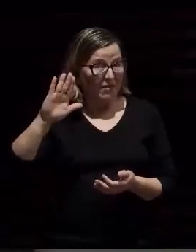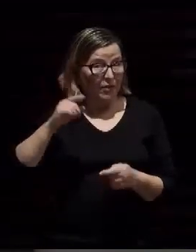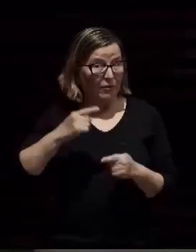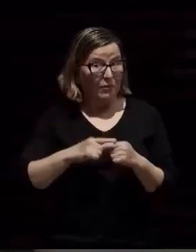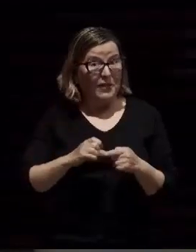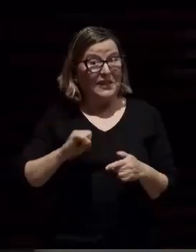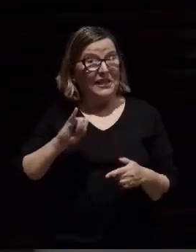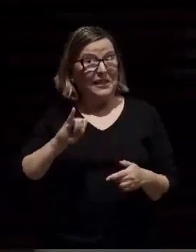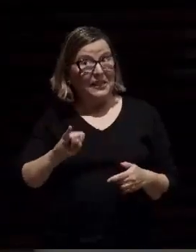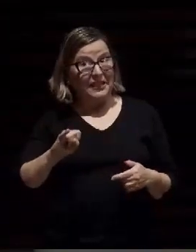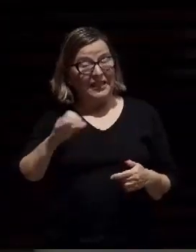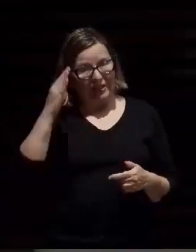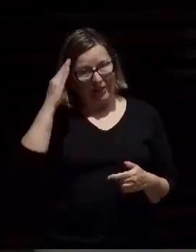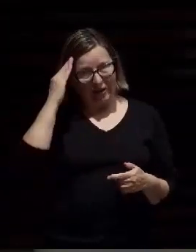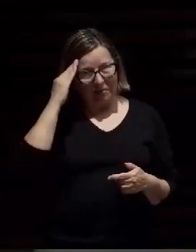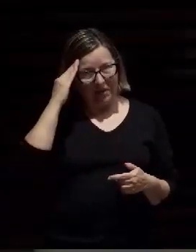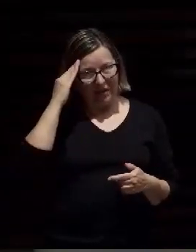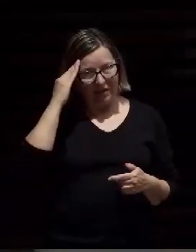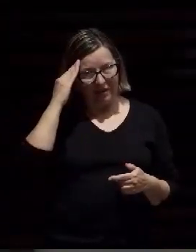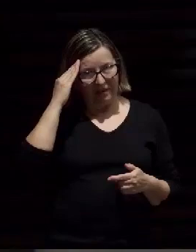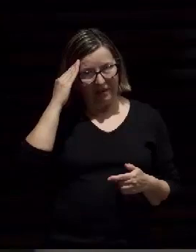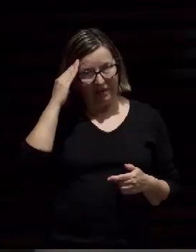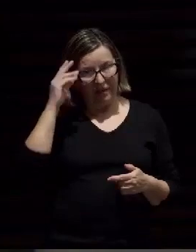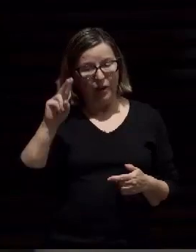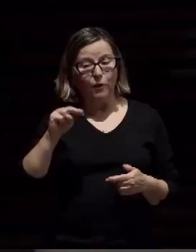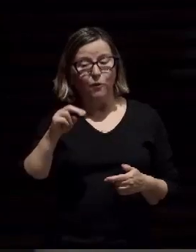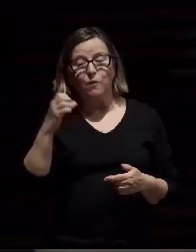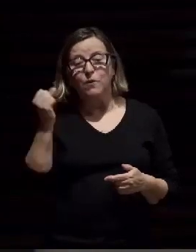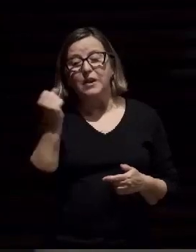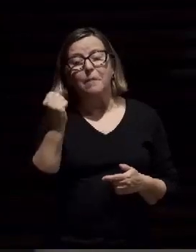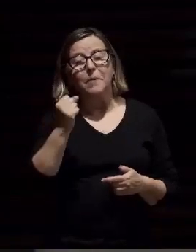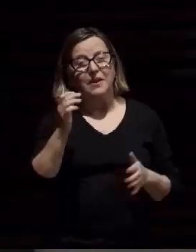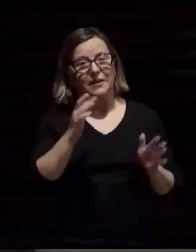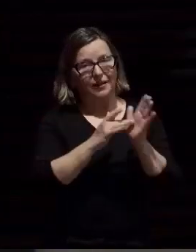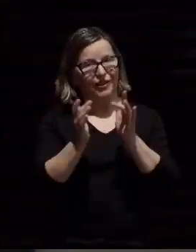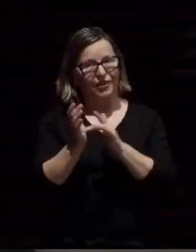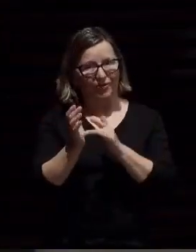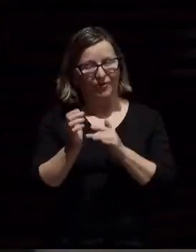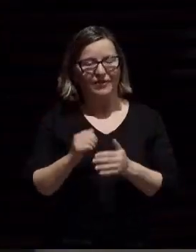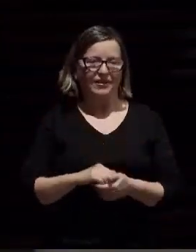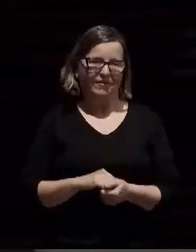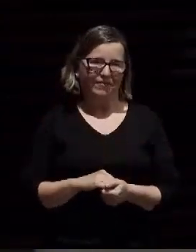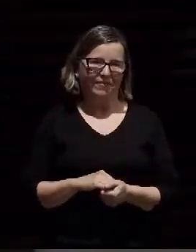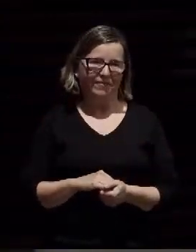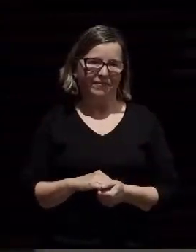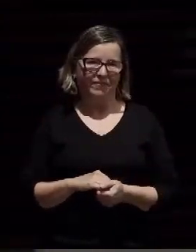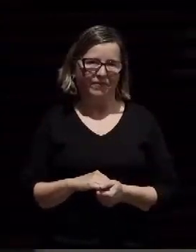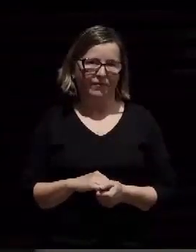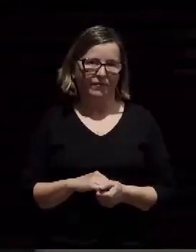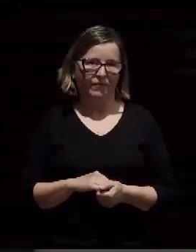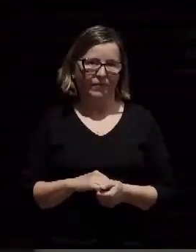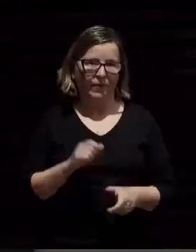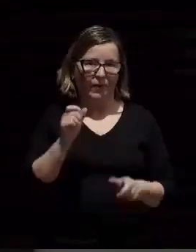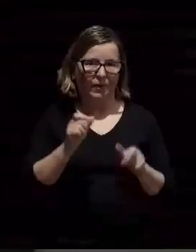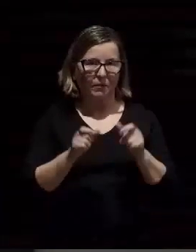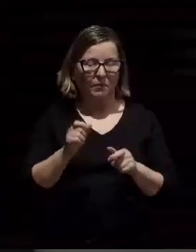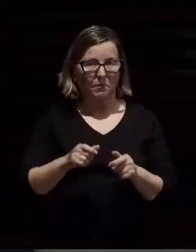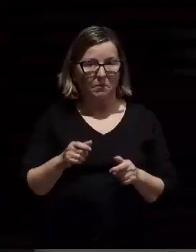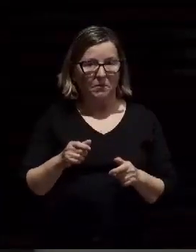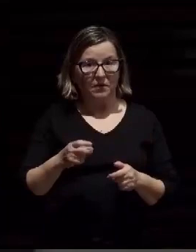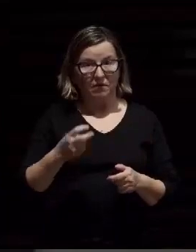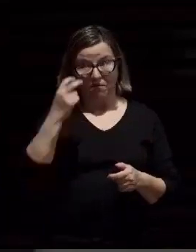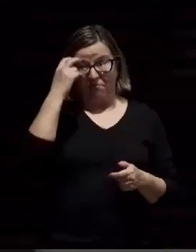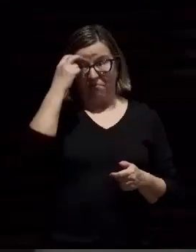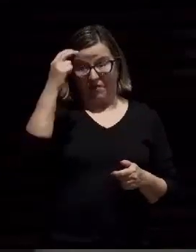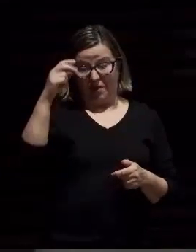soubesse, ele não teria matado Jesus. Os homens sábios deste mundo não sabiam o